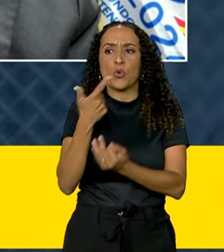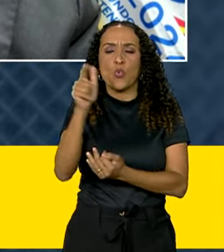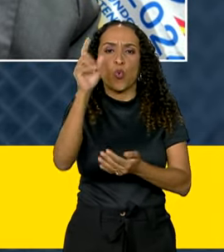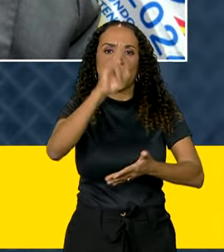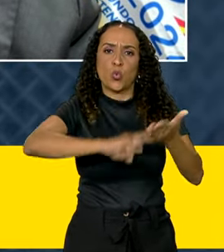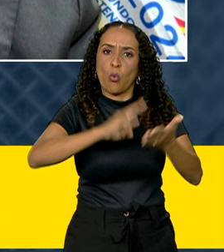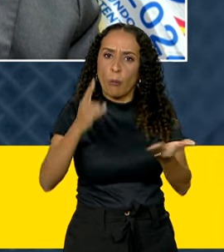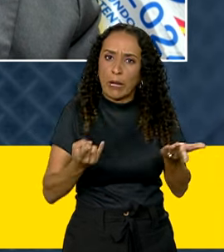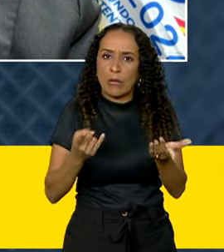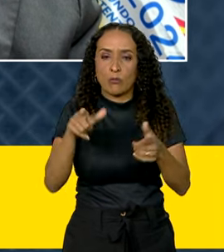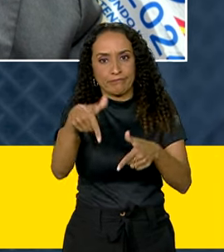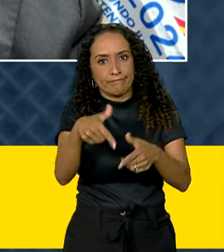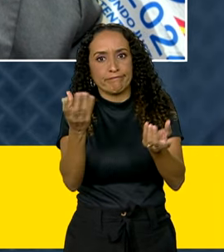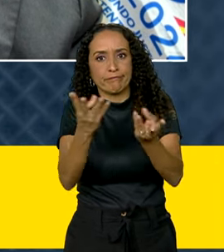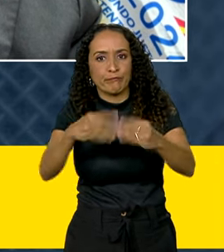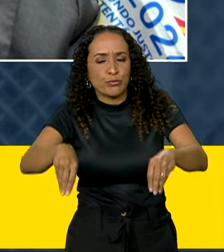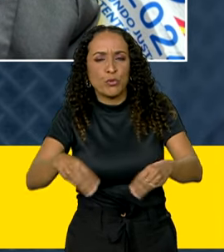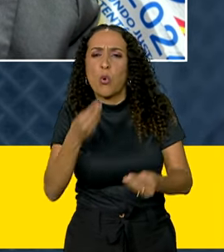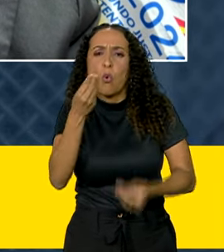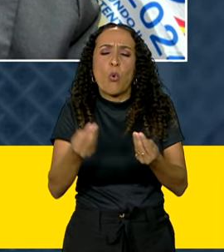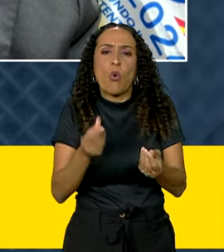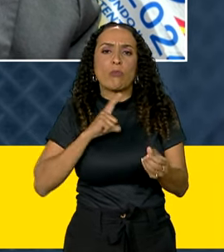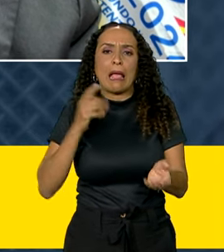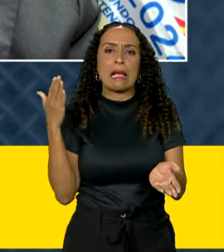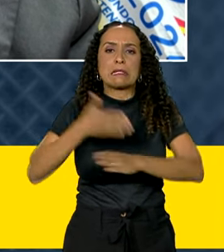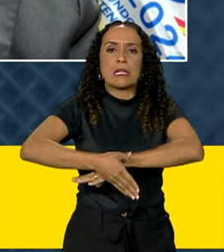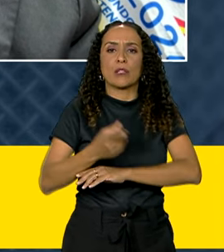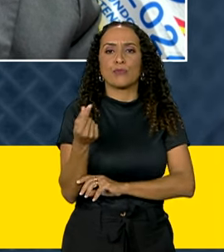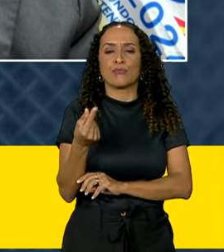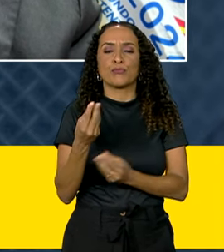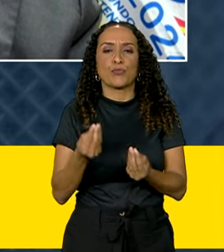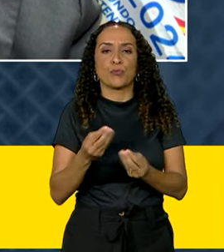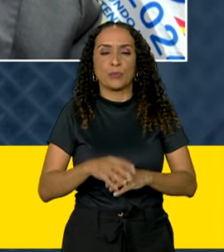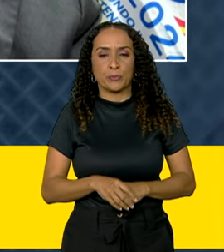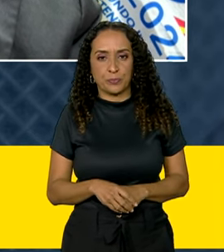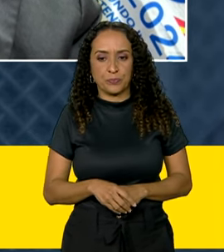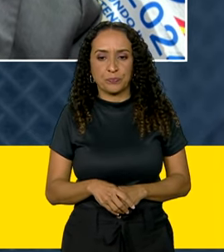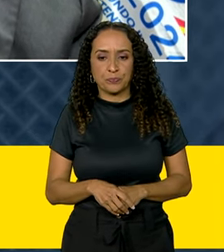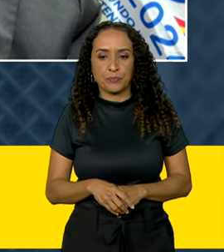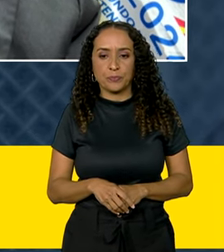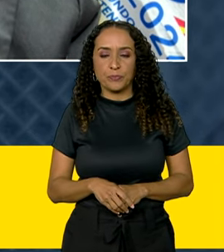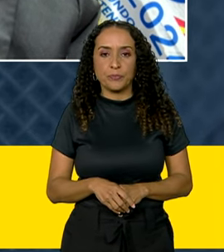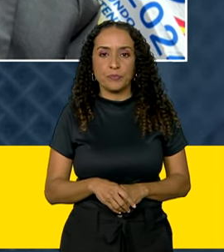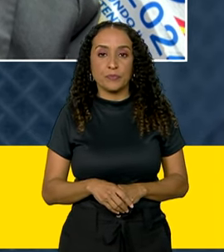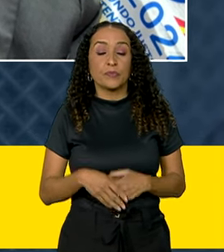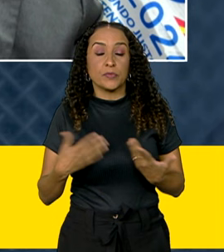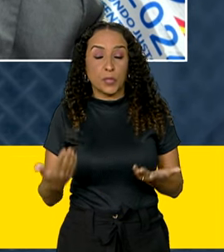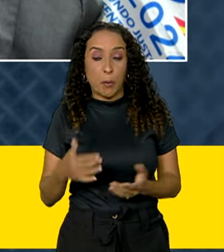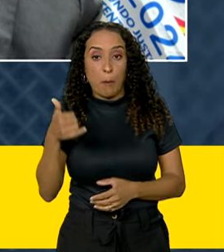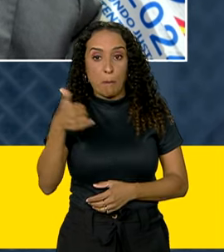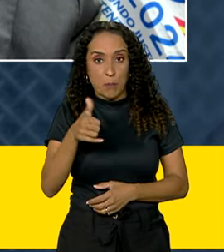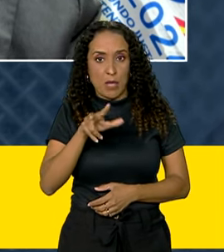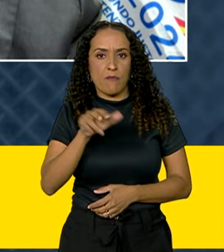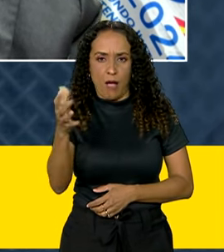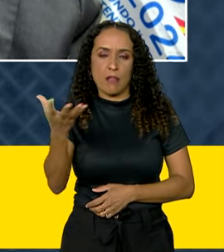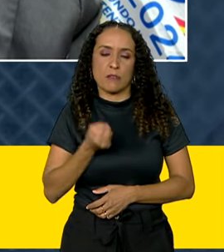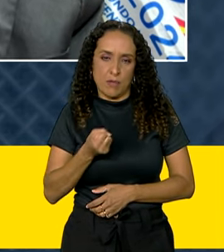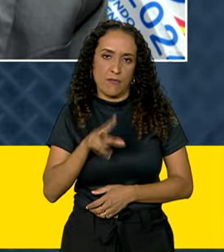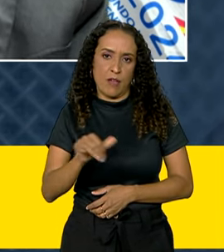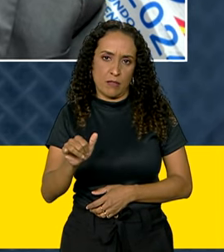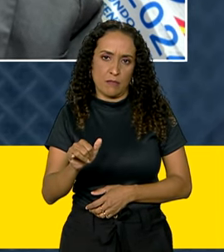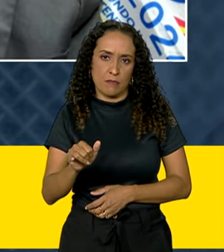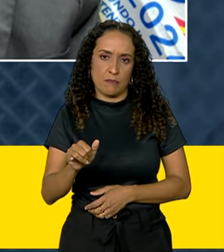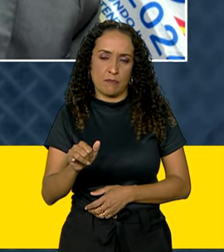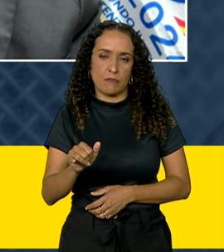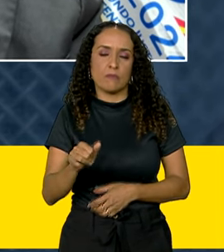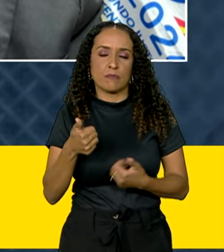né, nessa tragédia, como é que faz para ter acesso ao recurso? Olha, primeiro, vai receber, não vai ficar